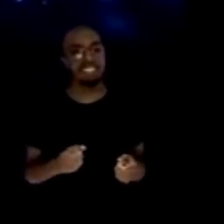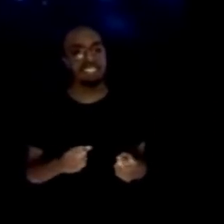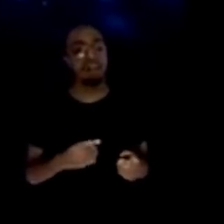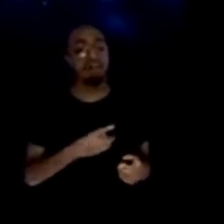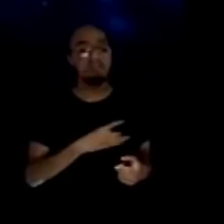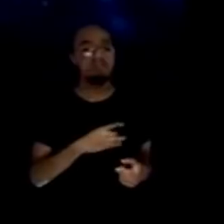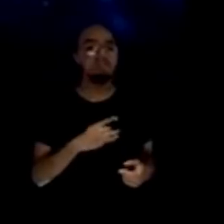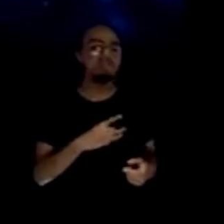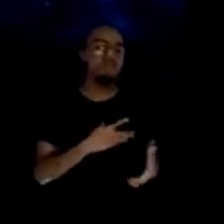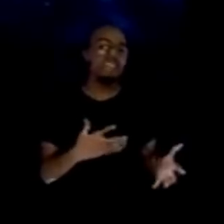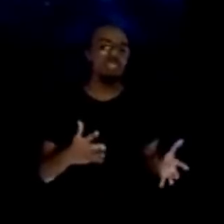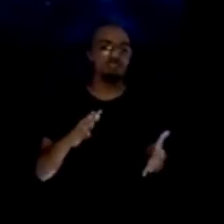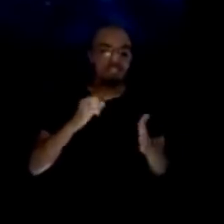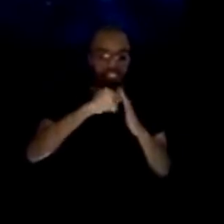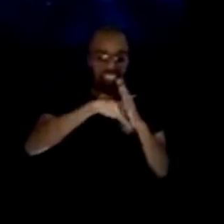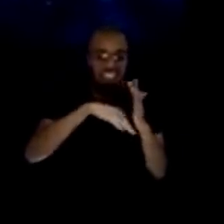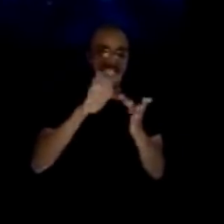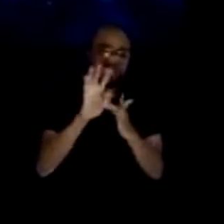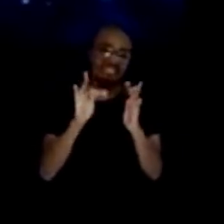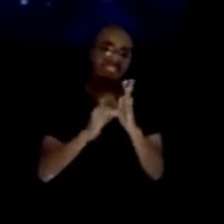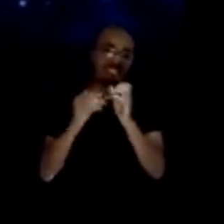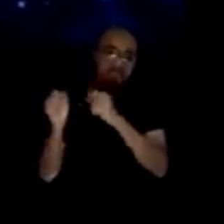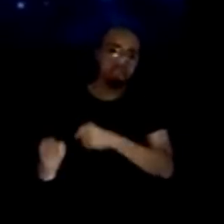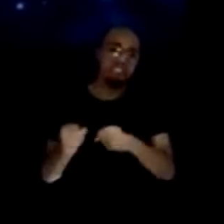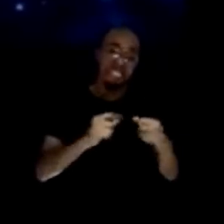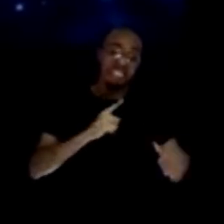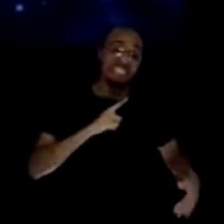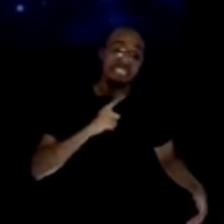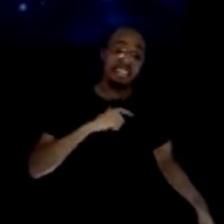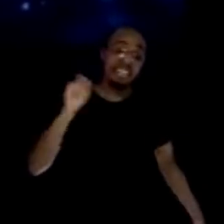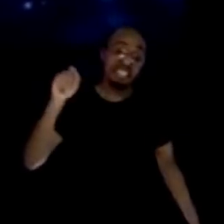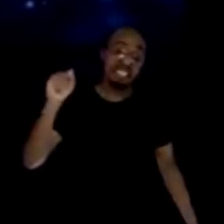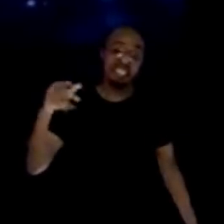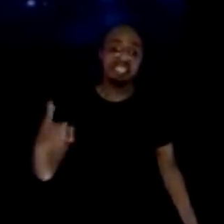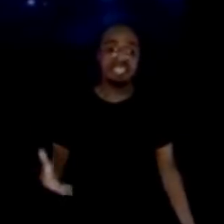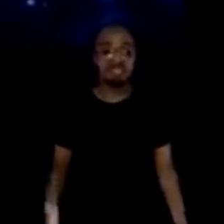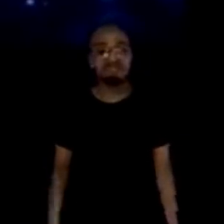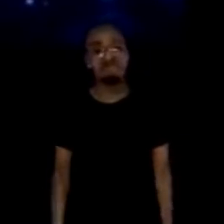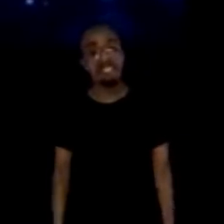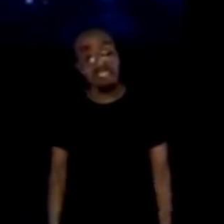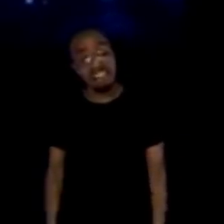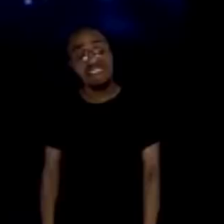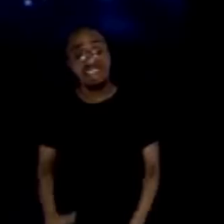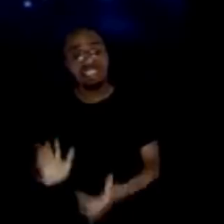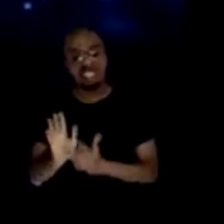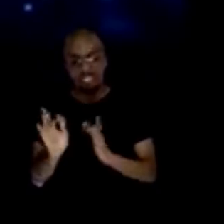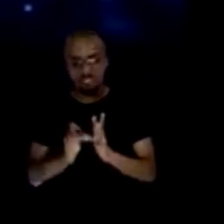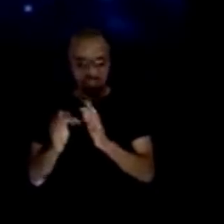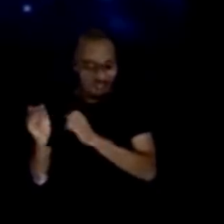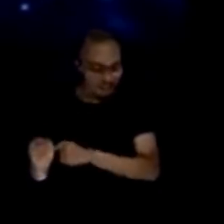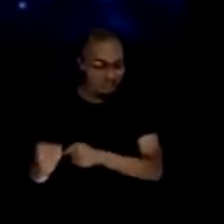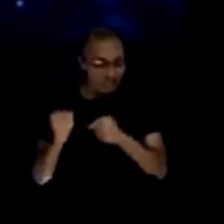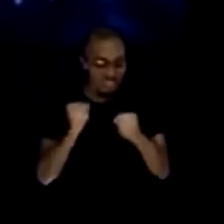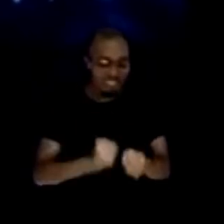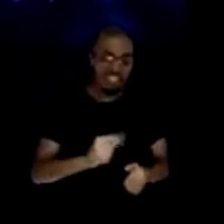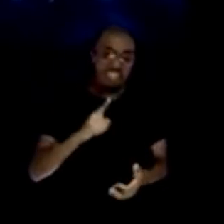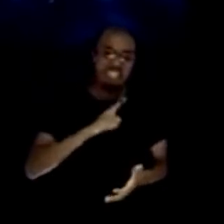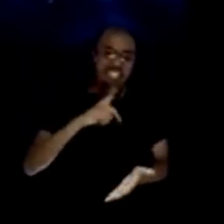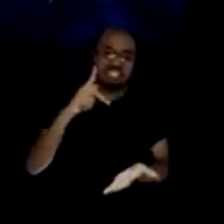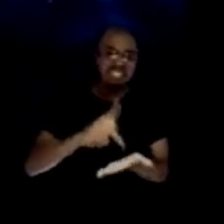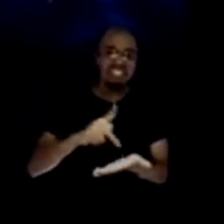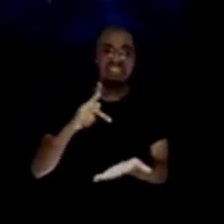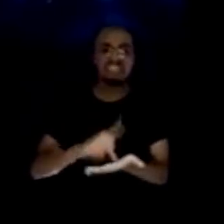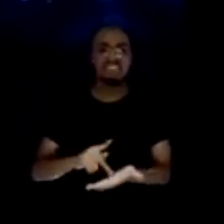todas as áreas da sua vida que estão com problemas, as áreas que estão difíceis de lidar, problemas, situações, pessoas, finanças, seja qual